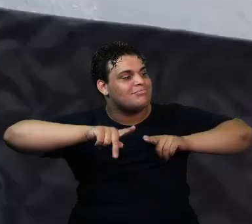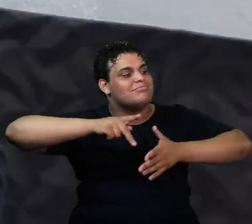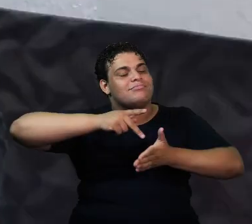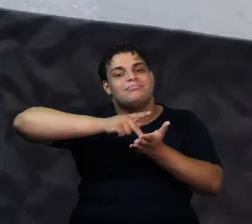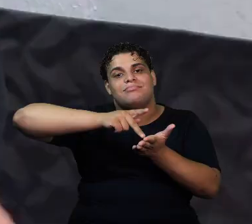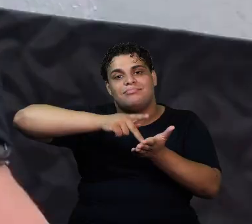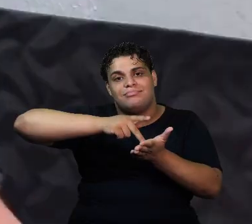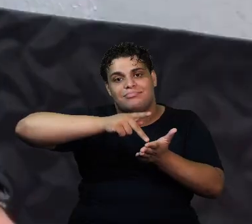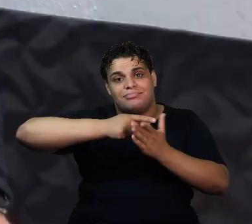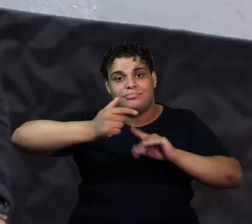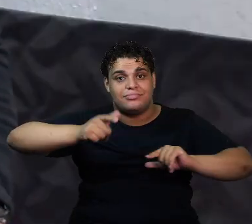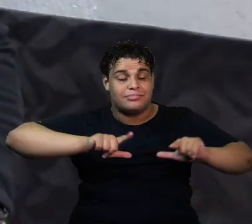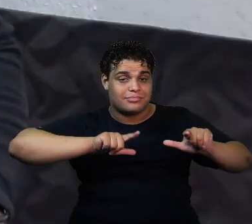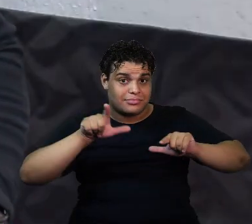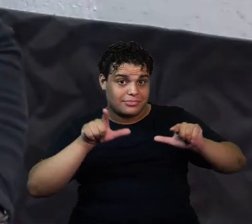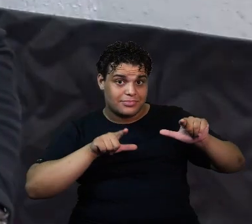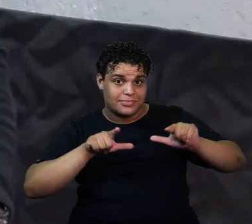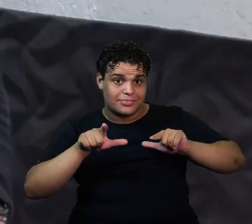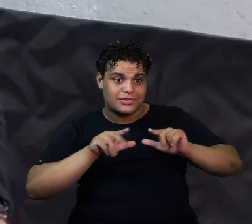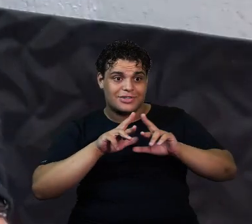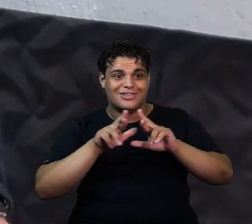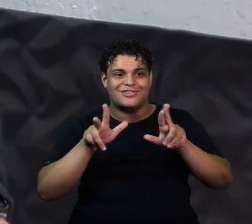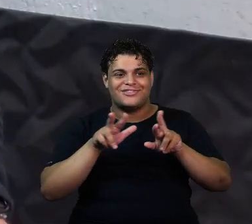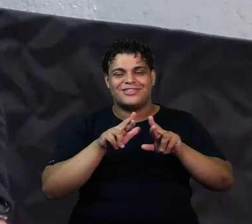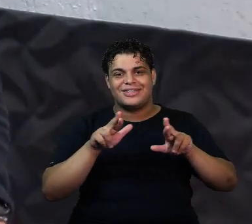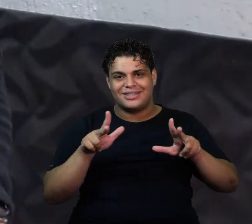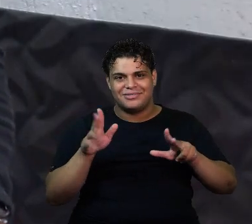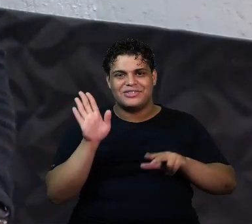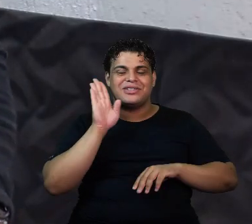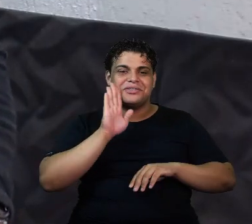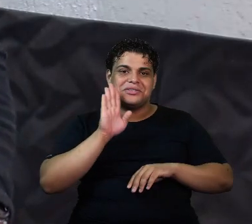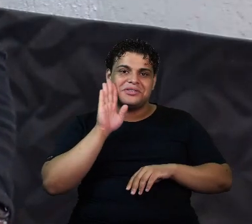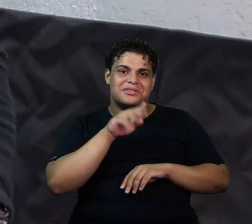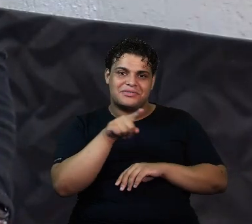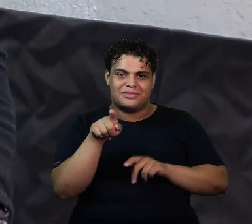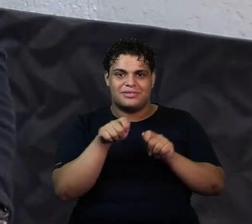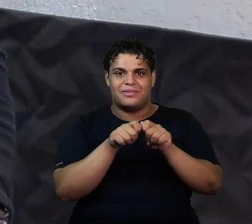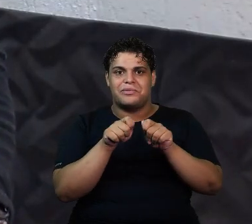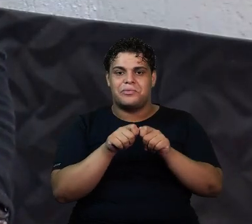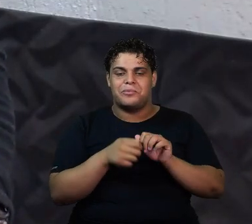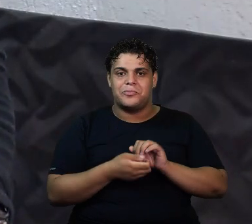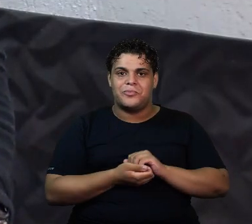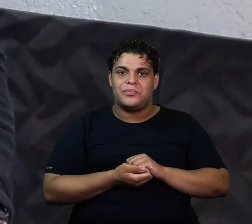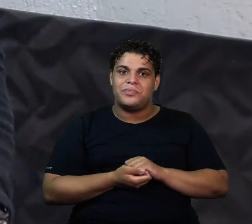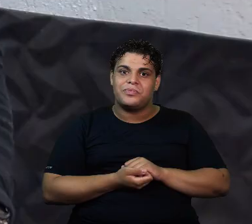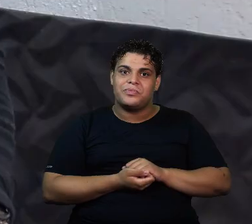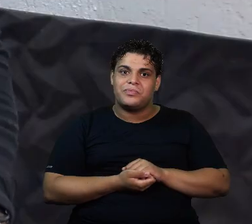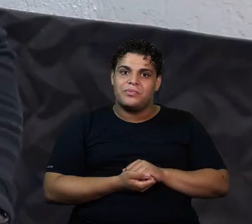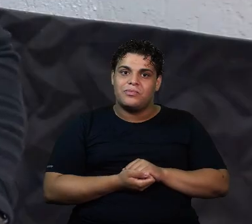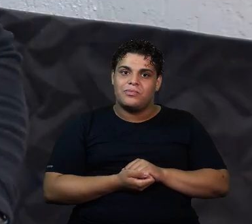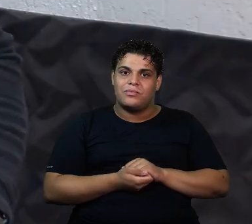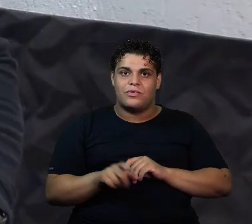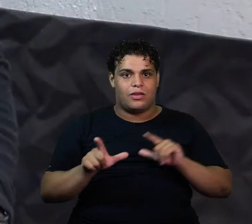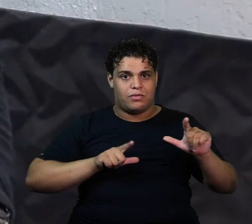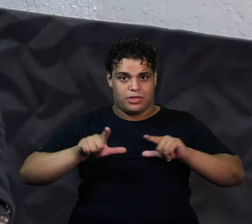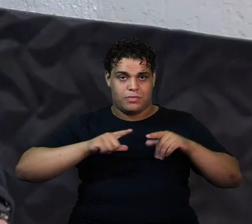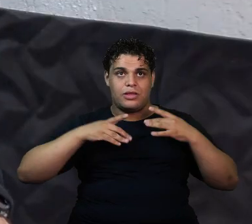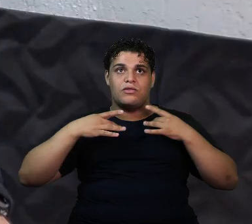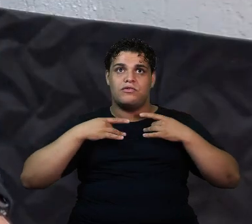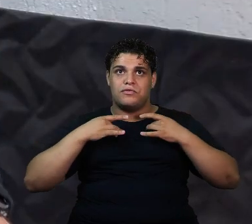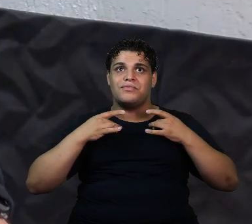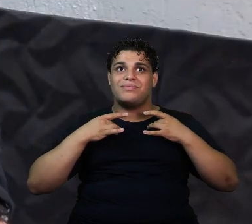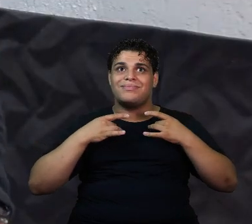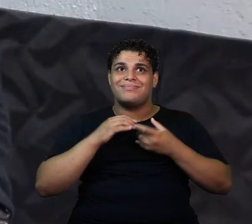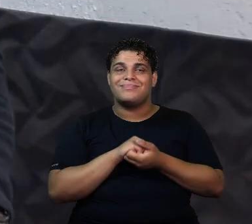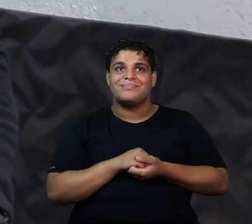um trabalho muito diferenciado, muito bacana que vocês fazem, né? Que é um trabalho voluntário